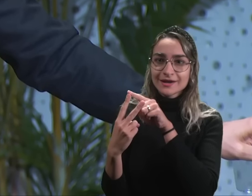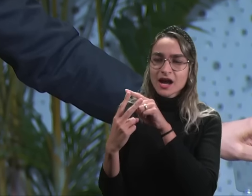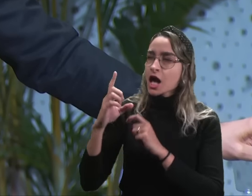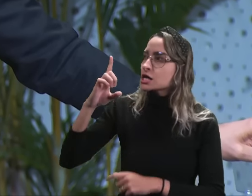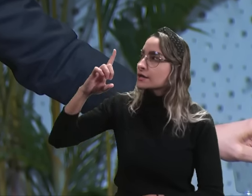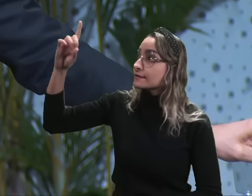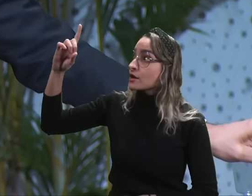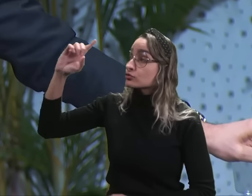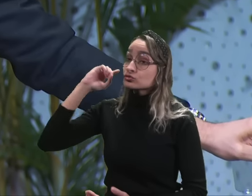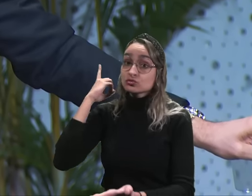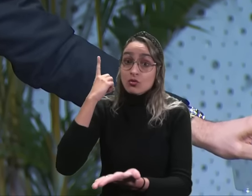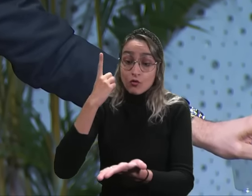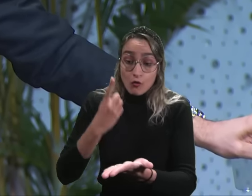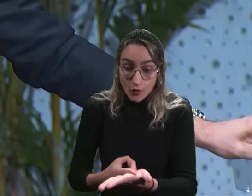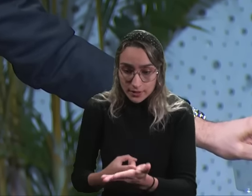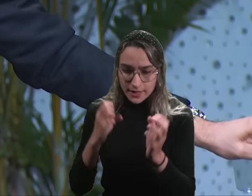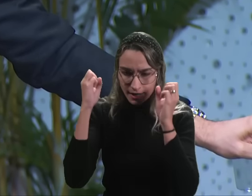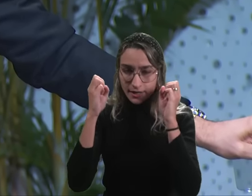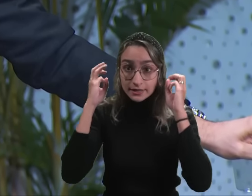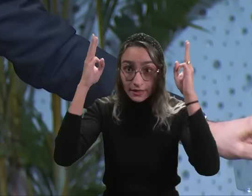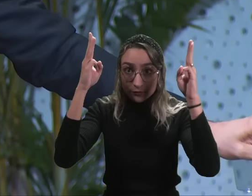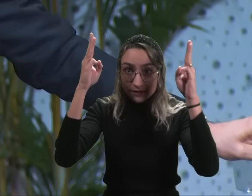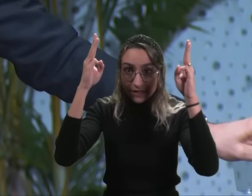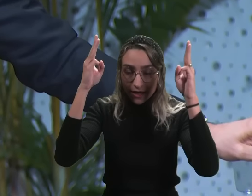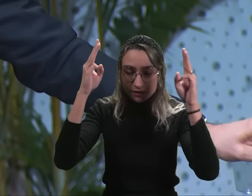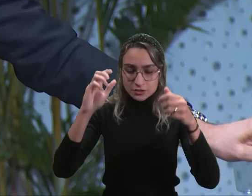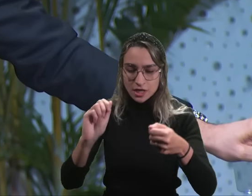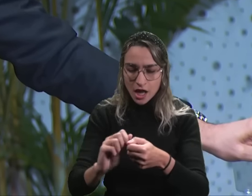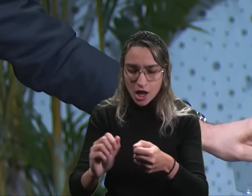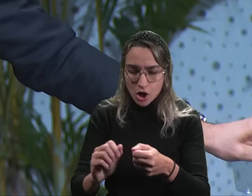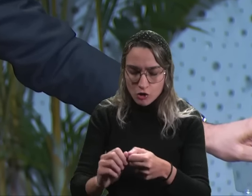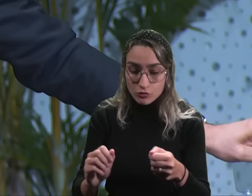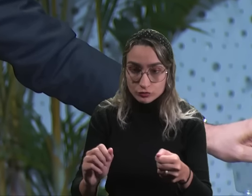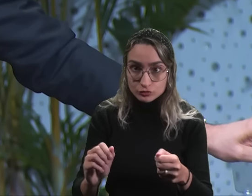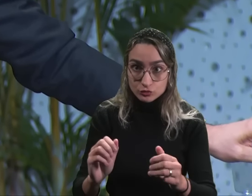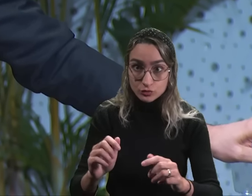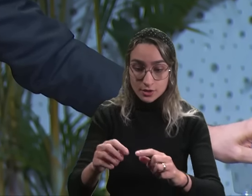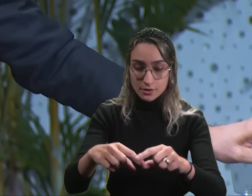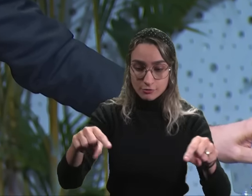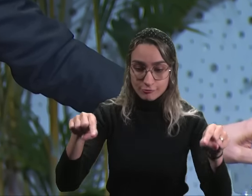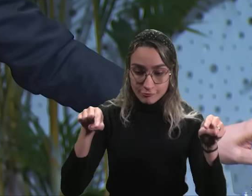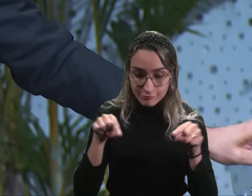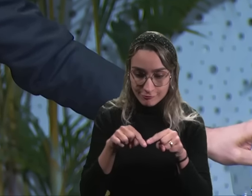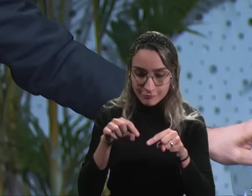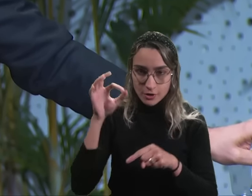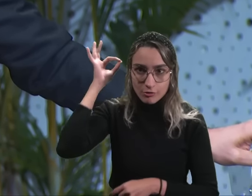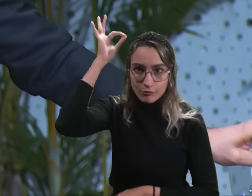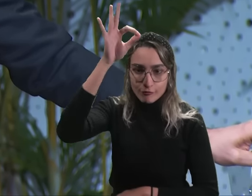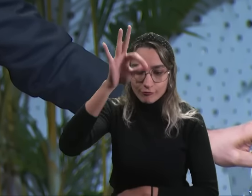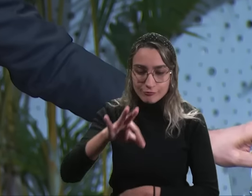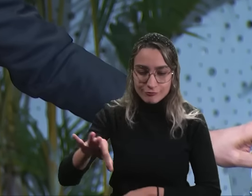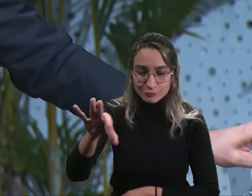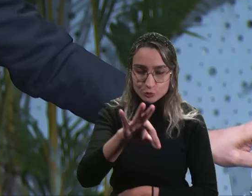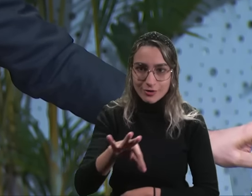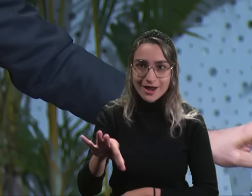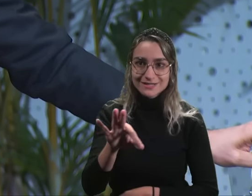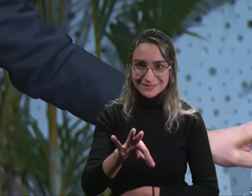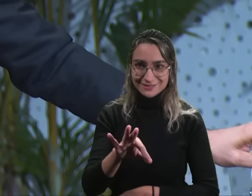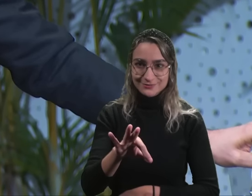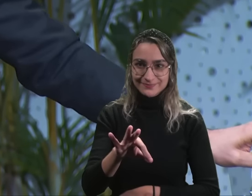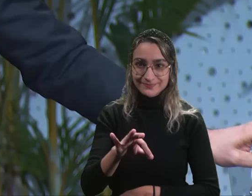para construir um santuário segundo o modelo que Deus iria mostrar então Deus revelou primeiro